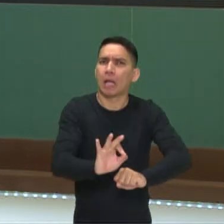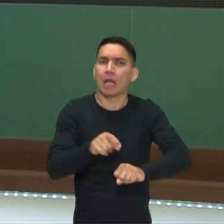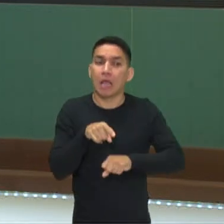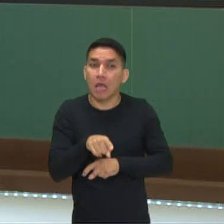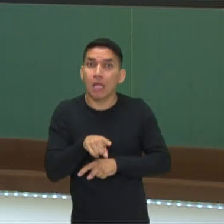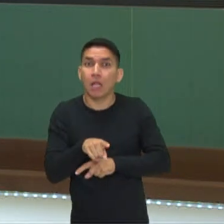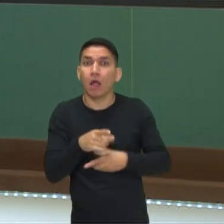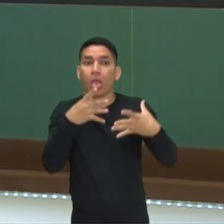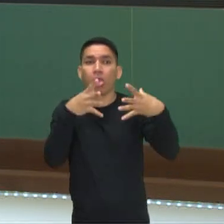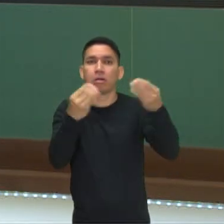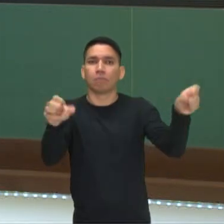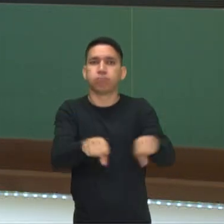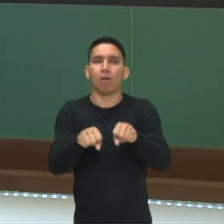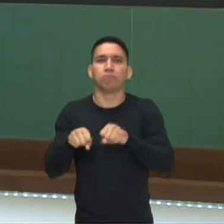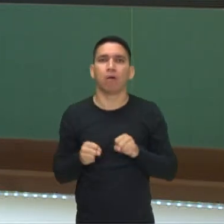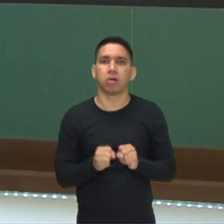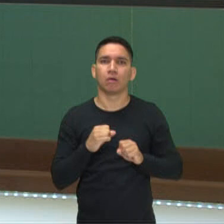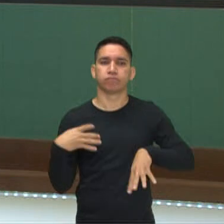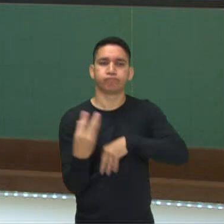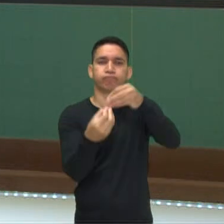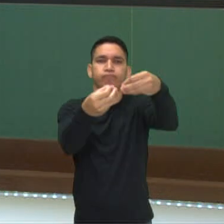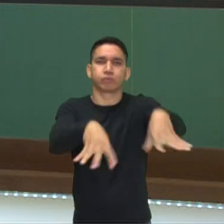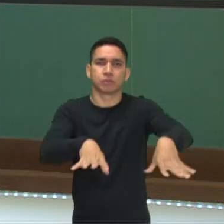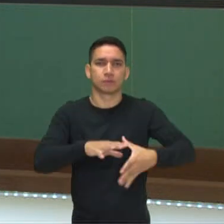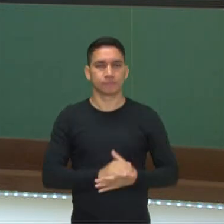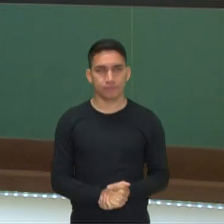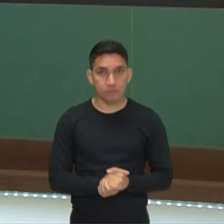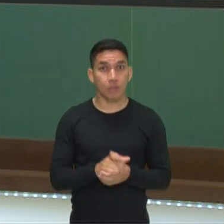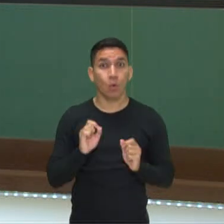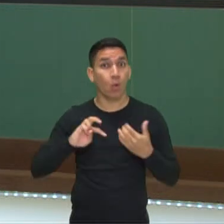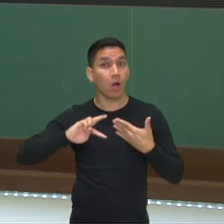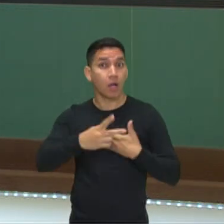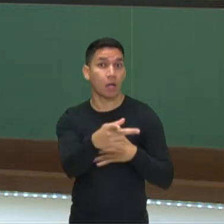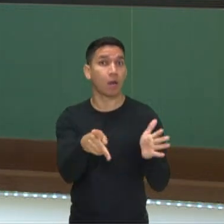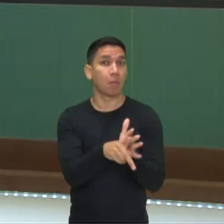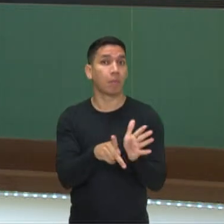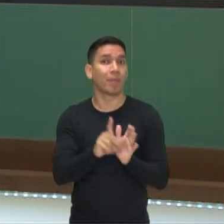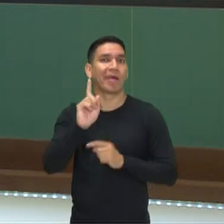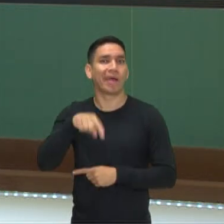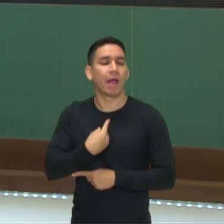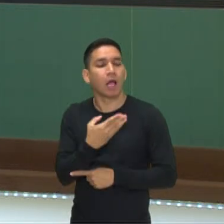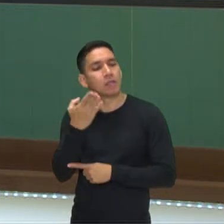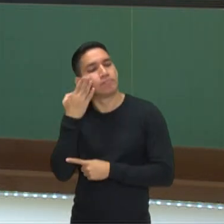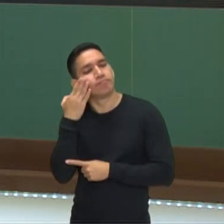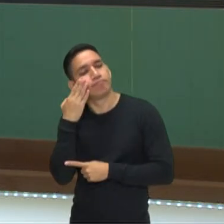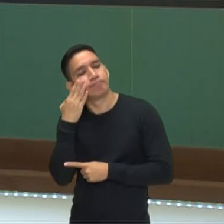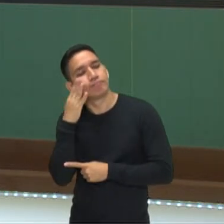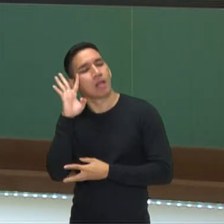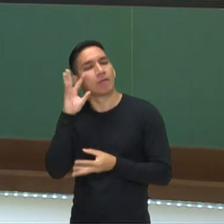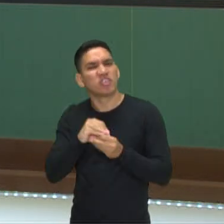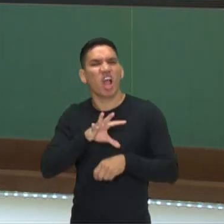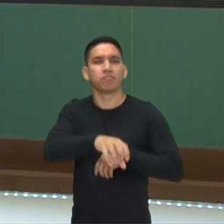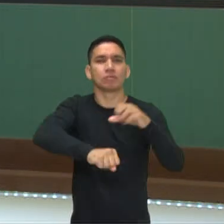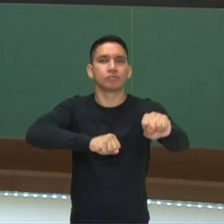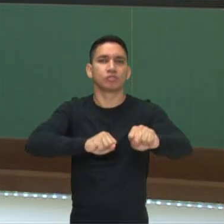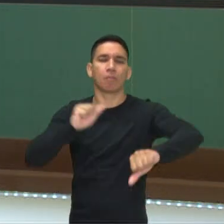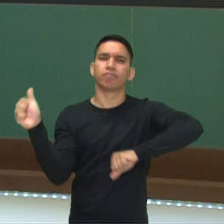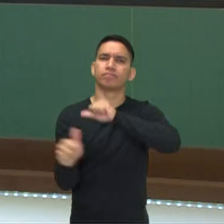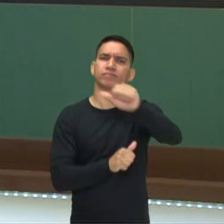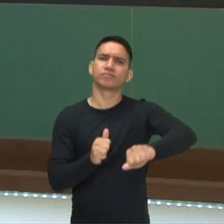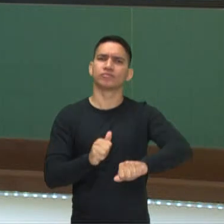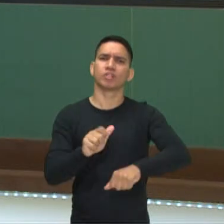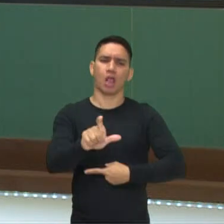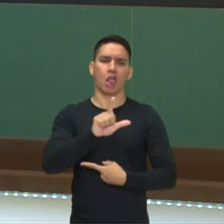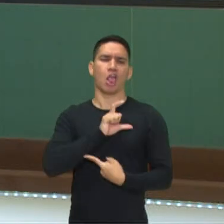sendo desestruturada numa intenção que a elite tinha de ocupar aquele espaço e transformar aquilo em lucro de alguma